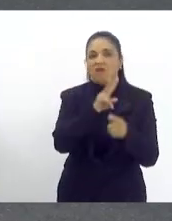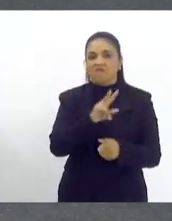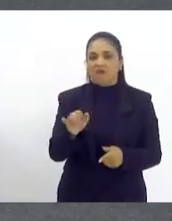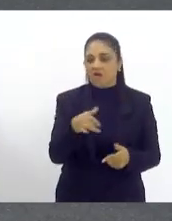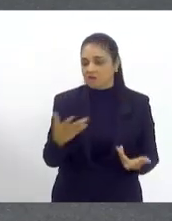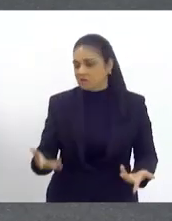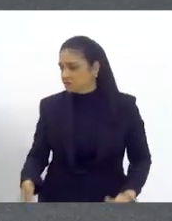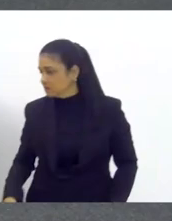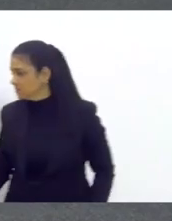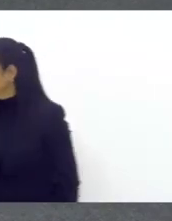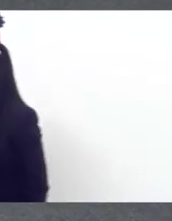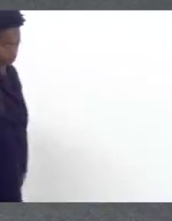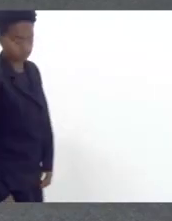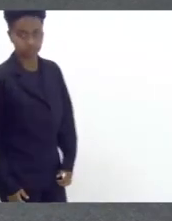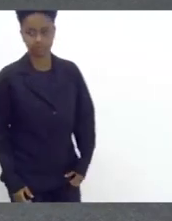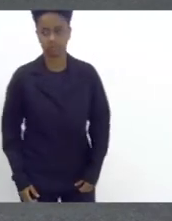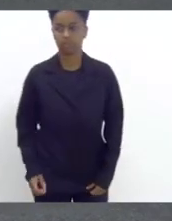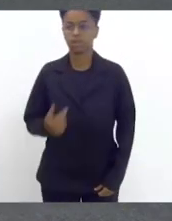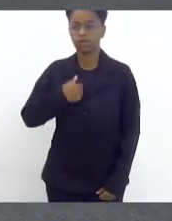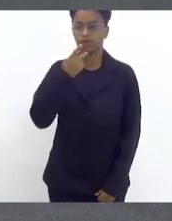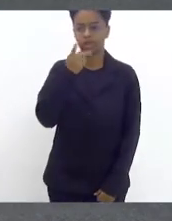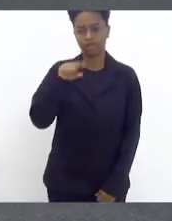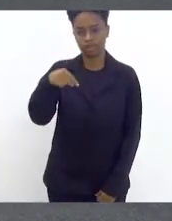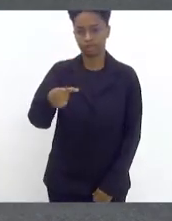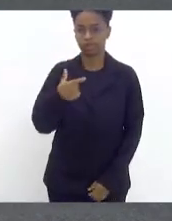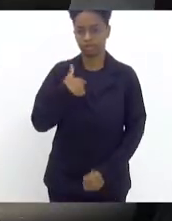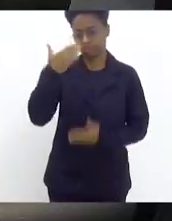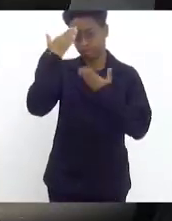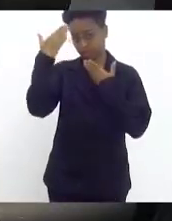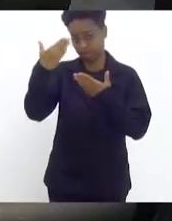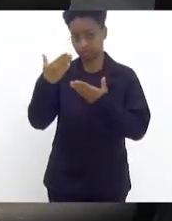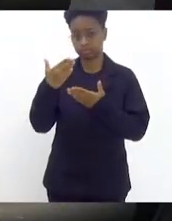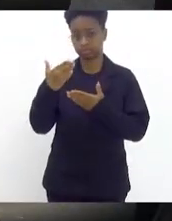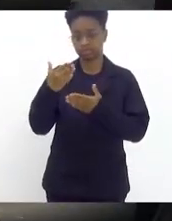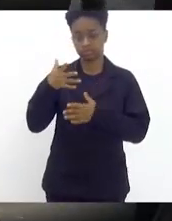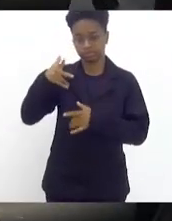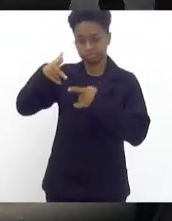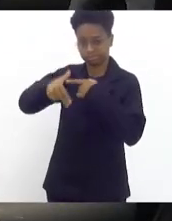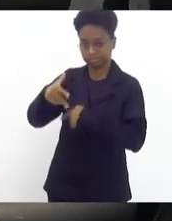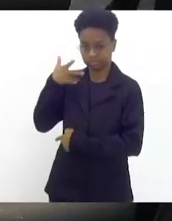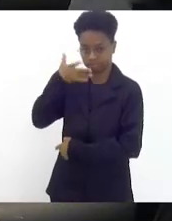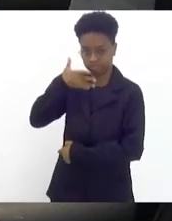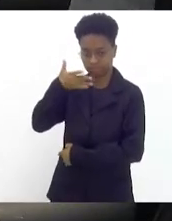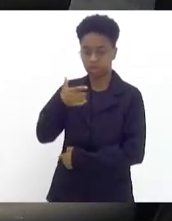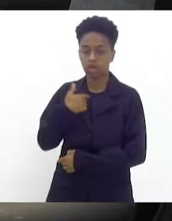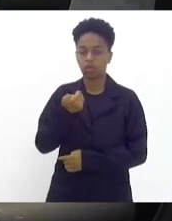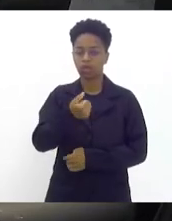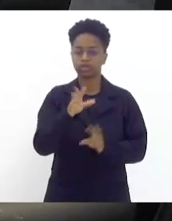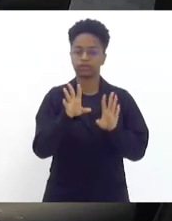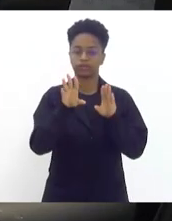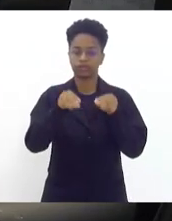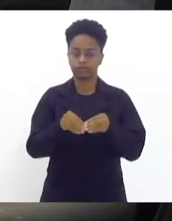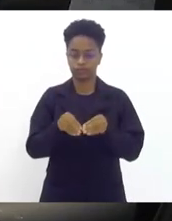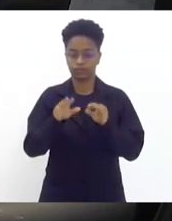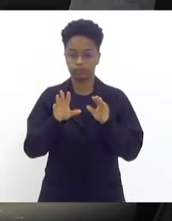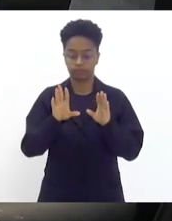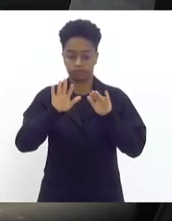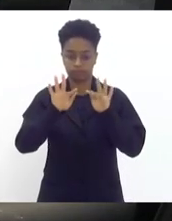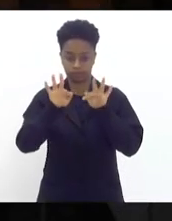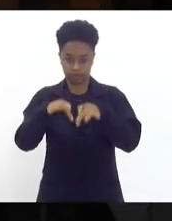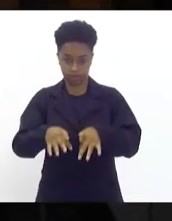na minha fala aqui no expediente final muito obrigado pela parte eu agradeço a parte e concluindo Deputado